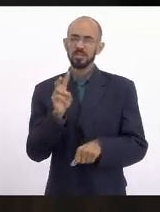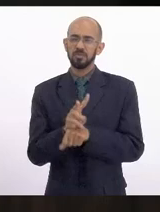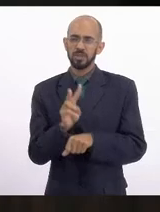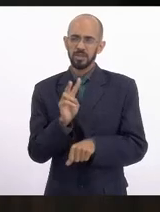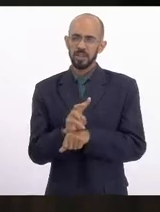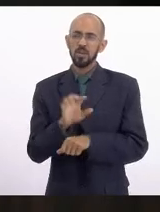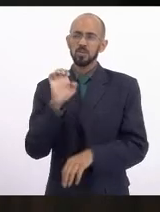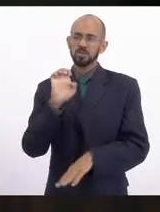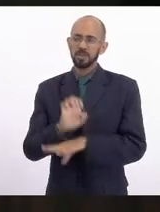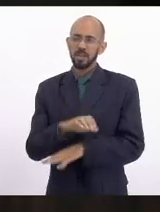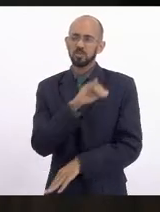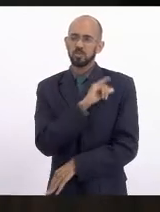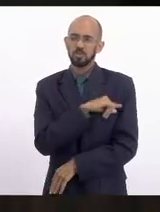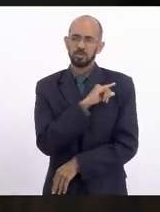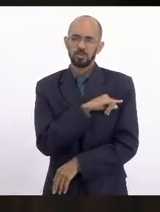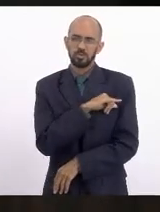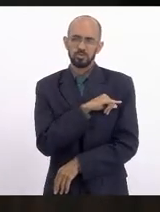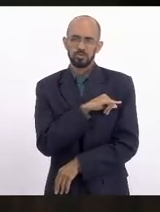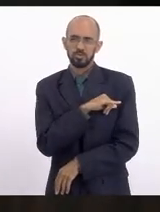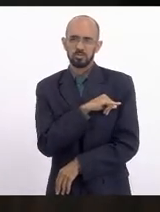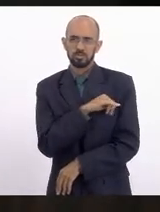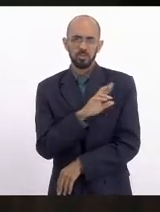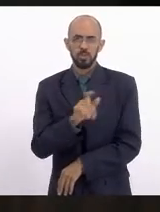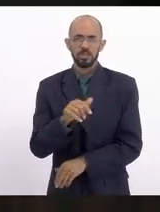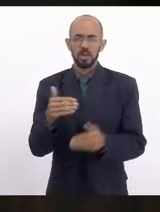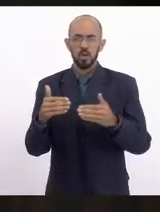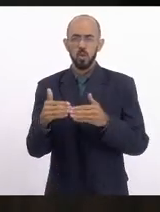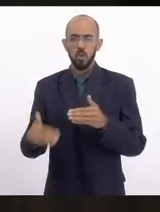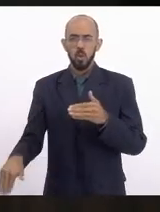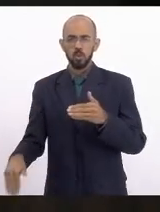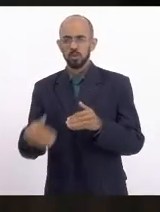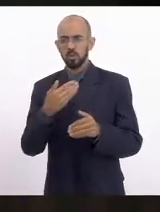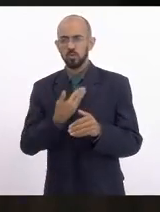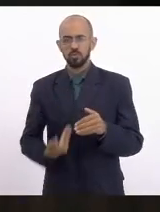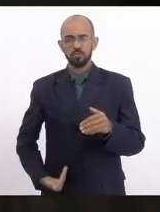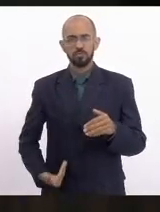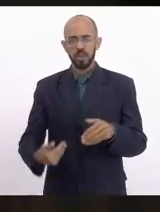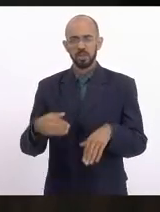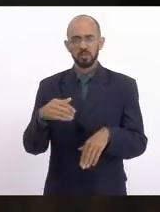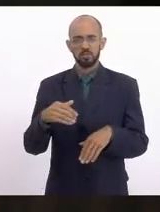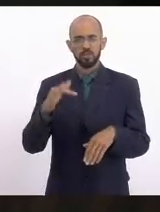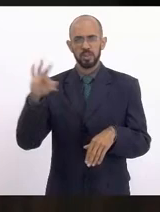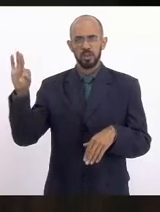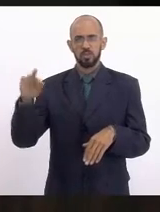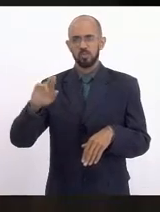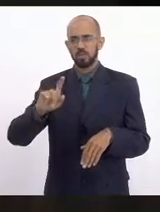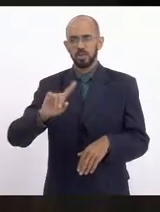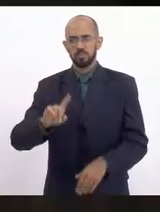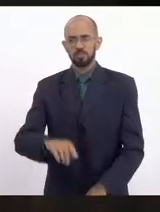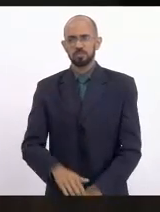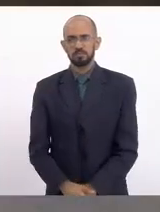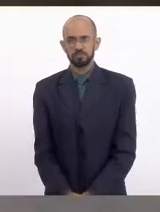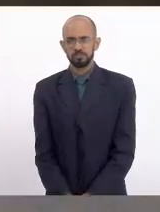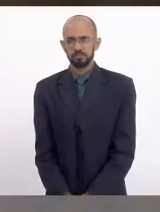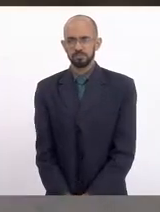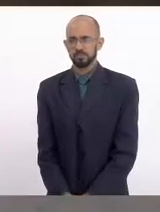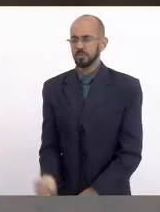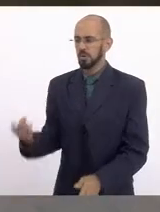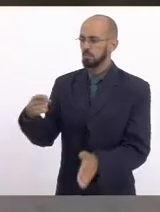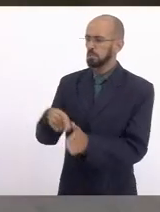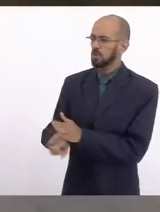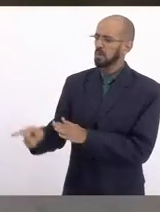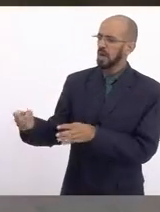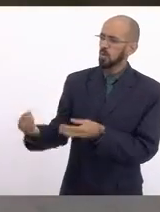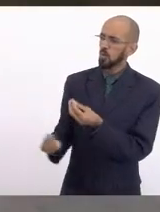a dizer não é questão contra o governo federal ou não é em defesa do Estado do Rio de Janeiro tá concluído por favor que forma o senhor